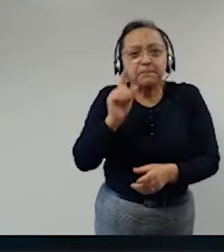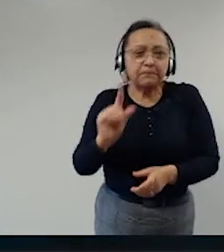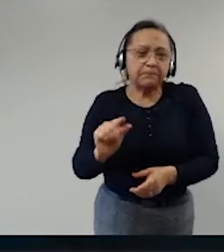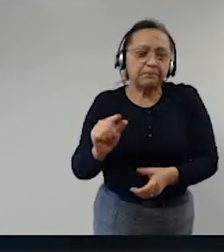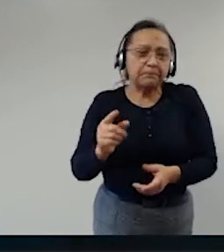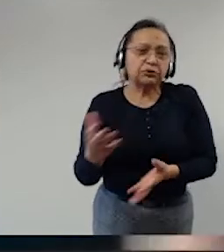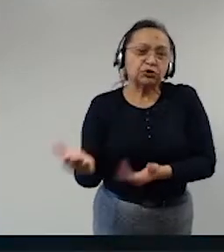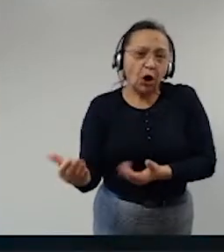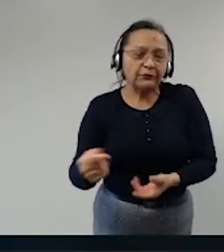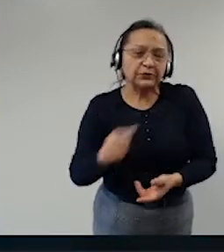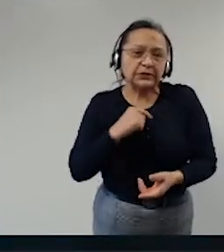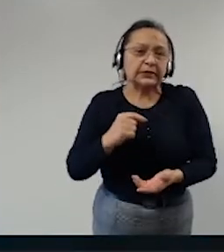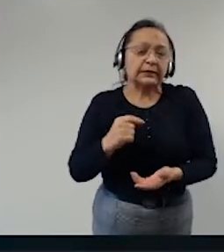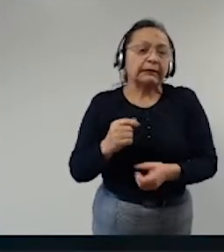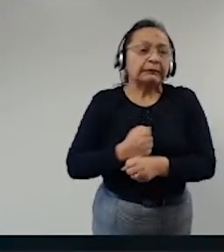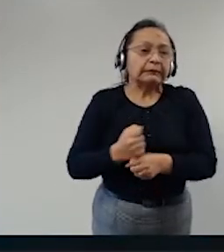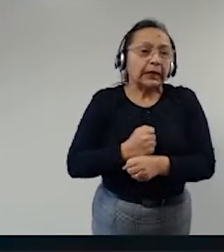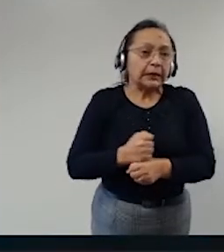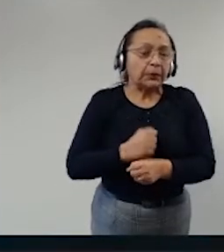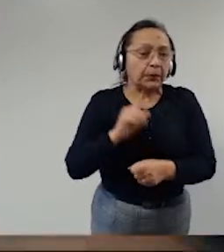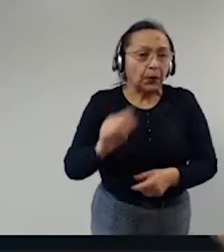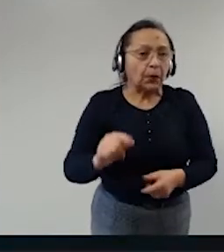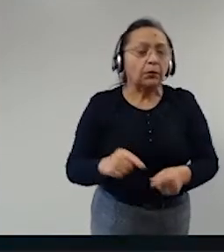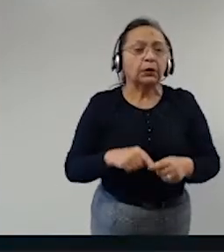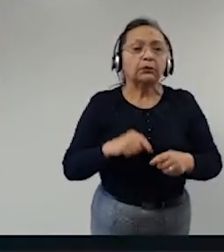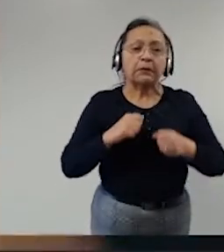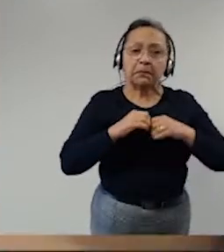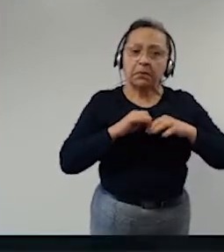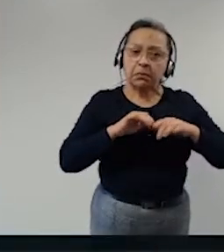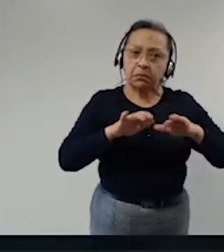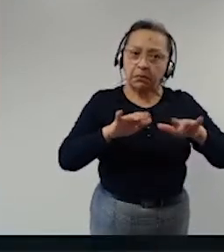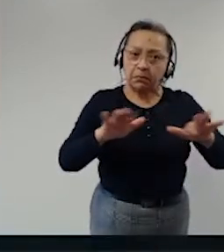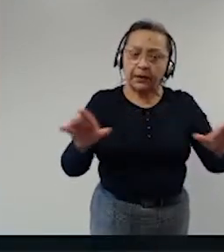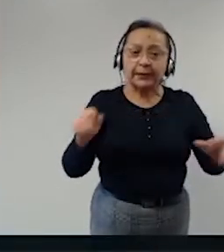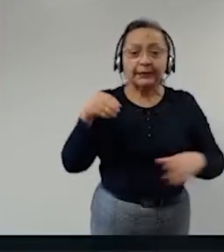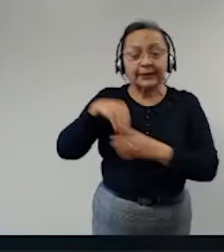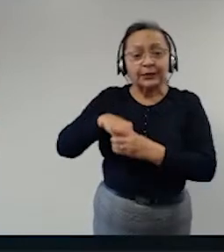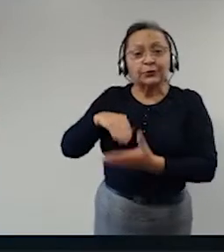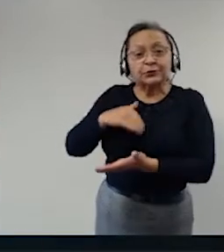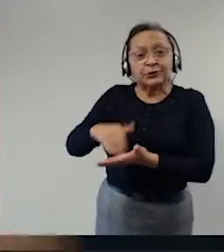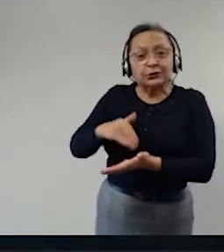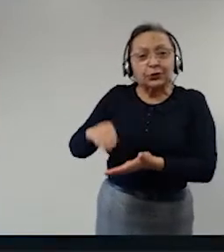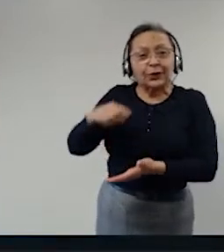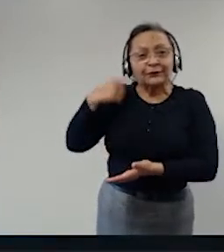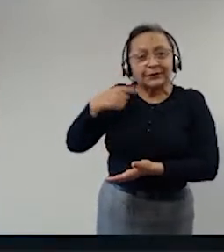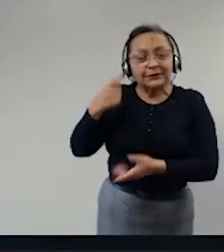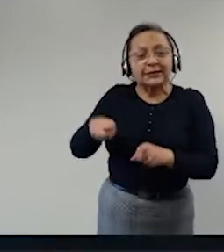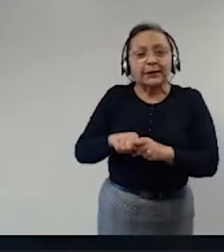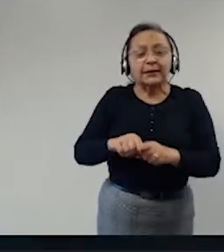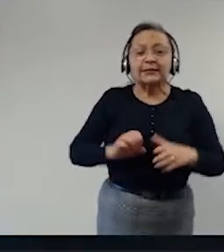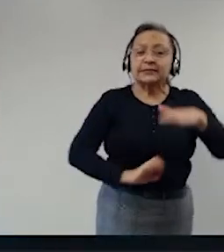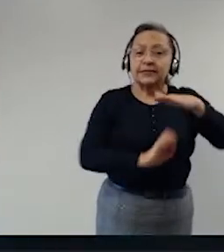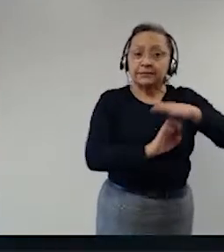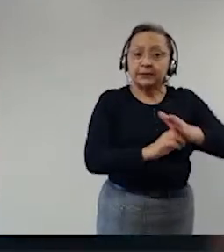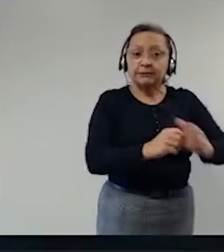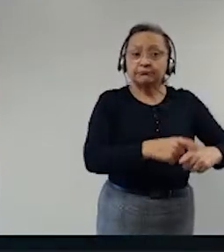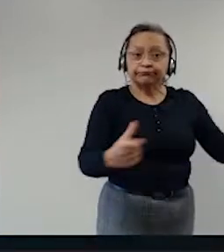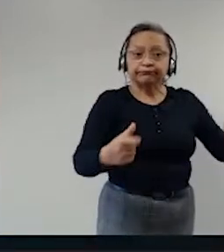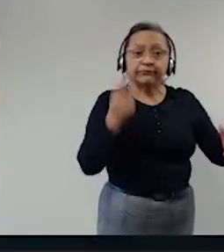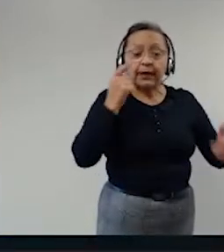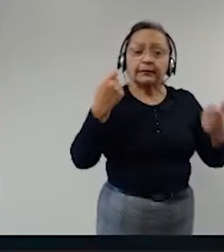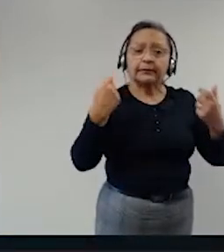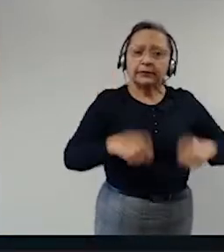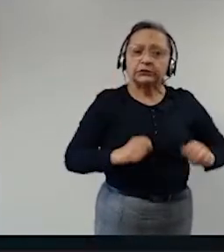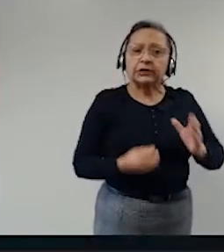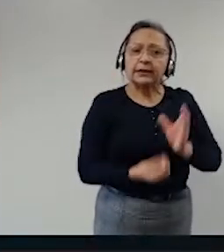esse movimento se espraia mesmo e reverbera nos escritórios de advocacia, nas grandes empresas, a necessidade de criar